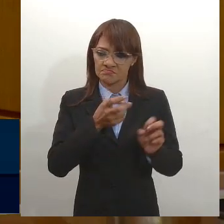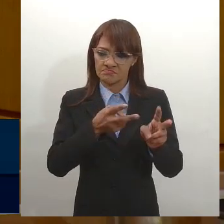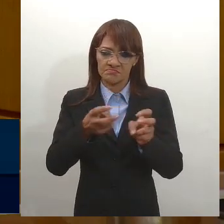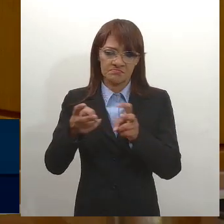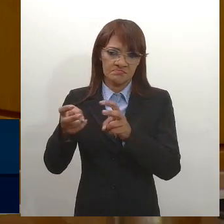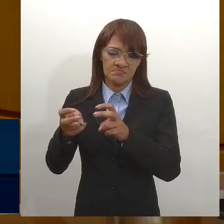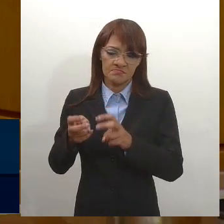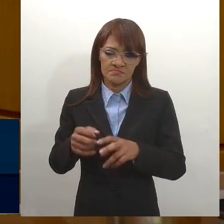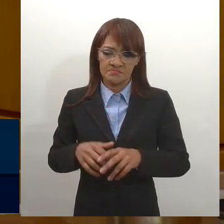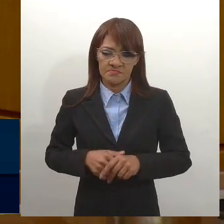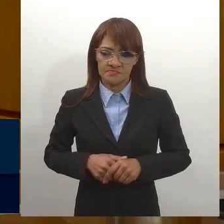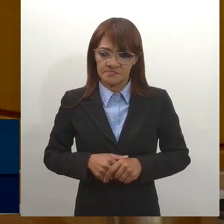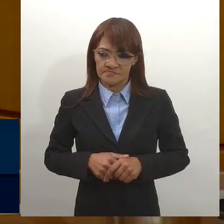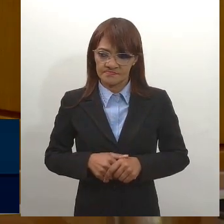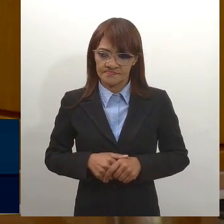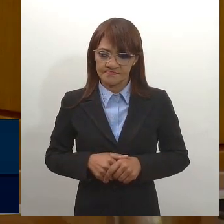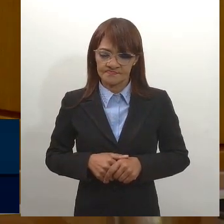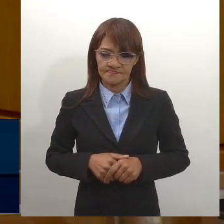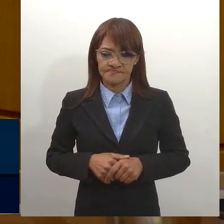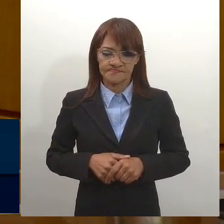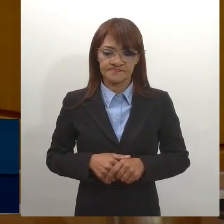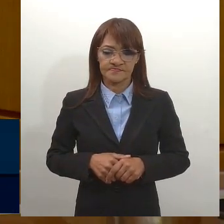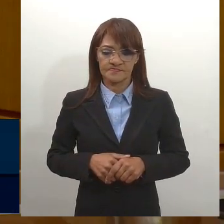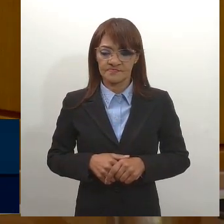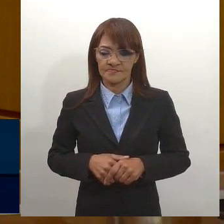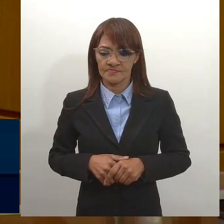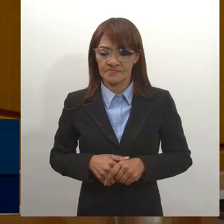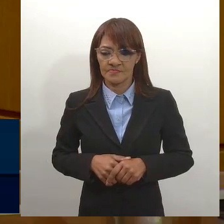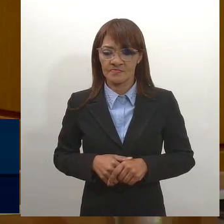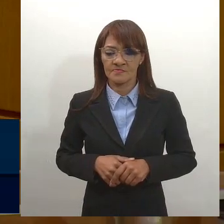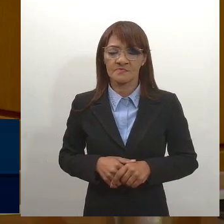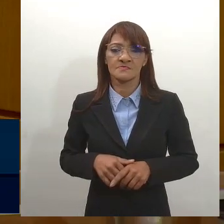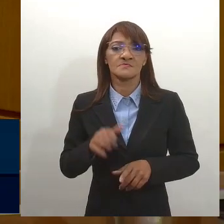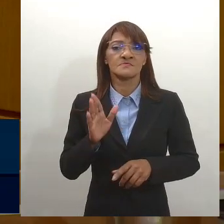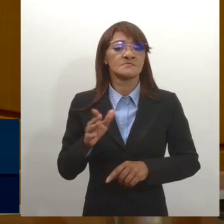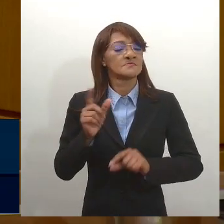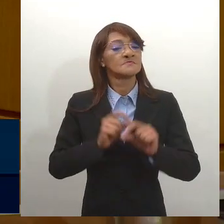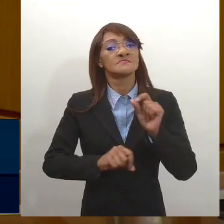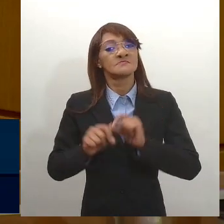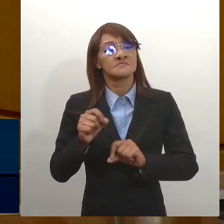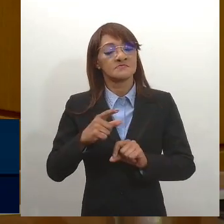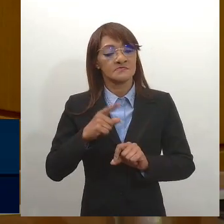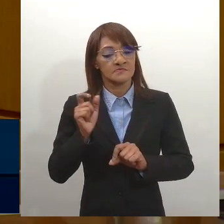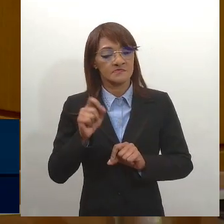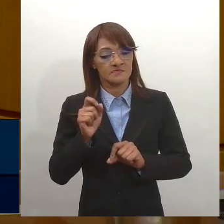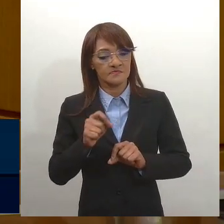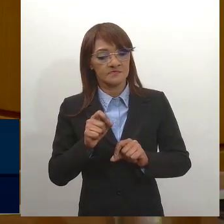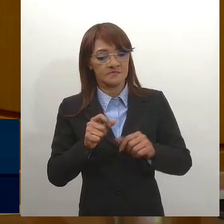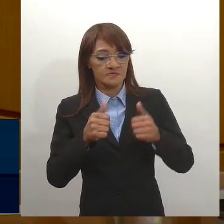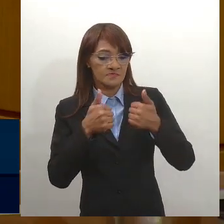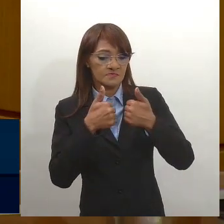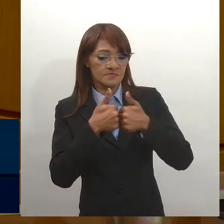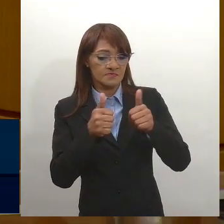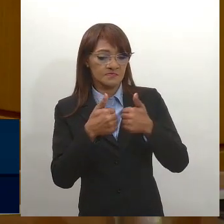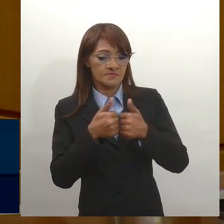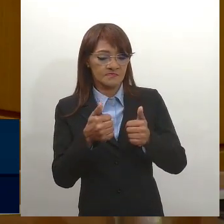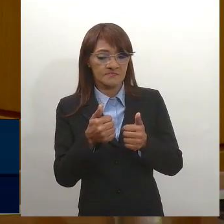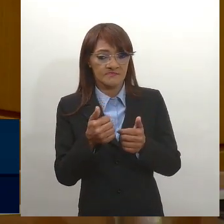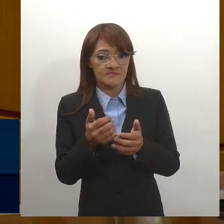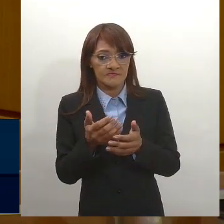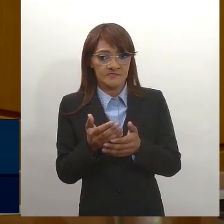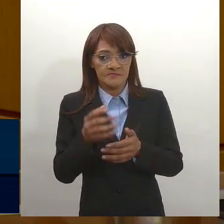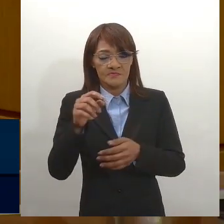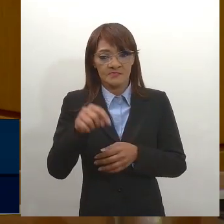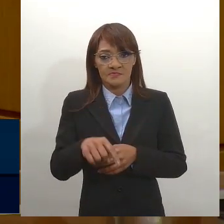de um investimento no transporte público, né, de Aracaju, e mesmo assim